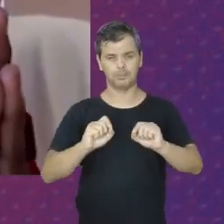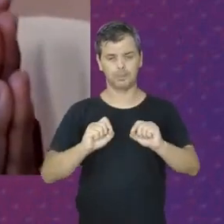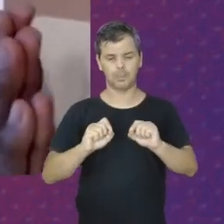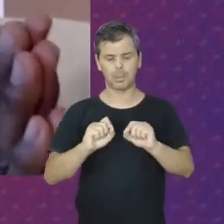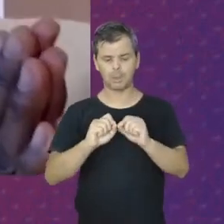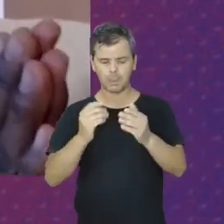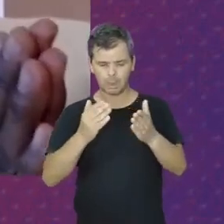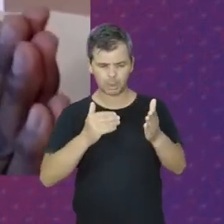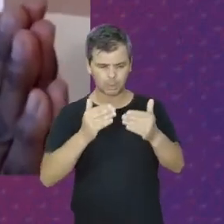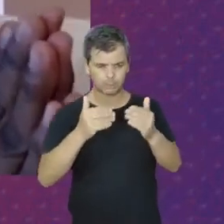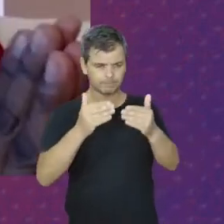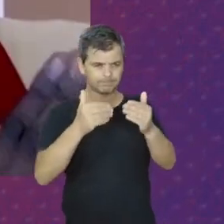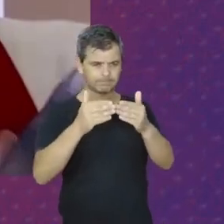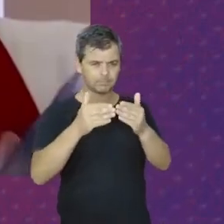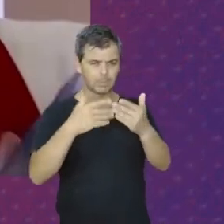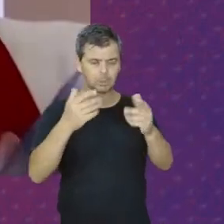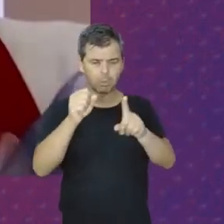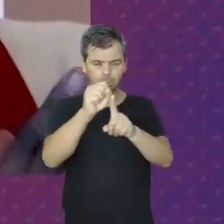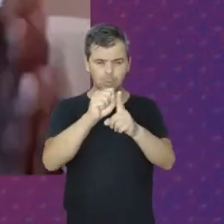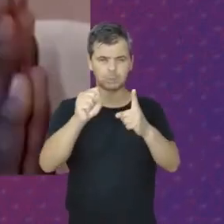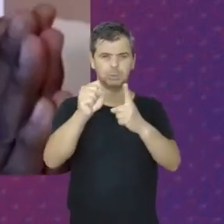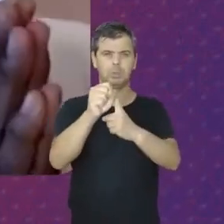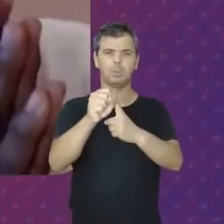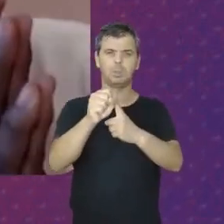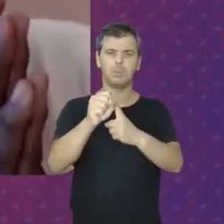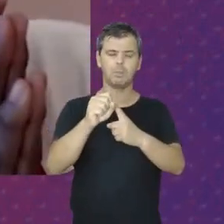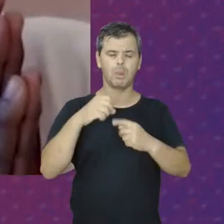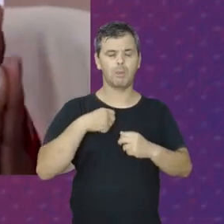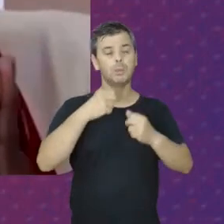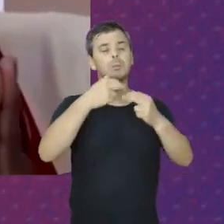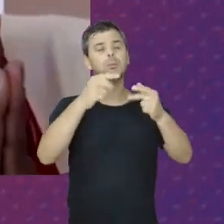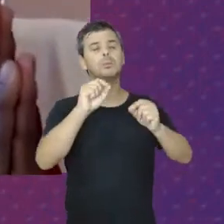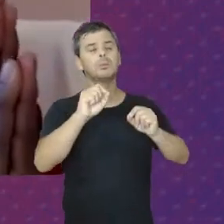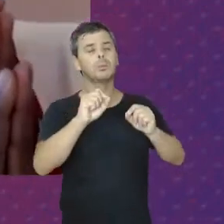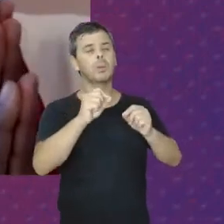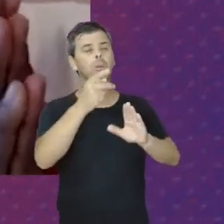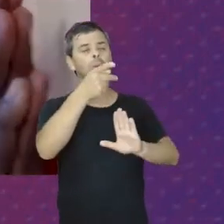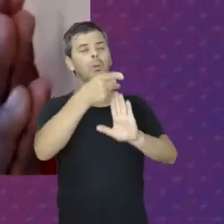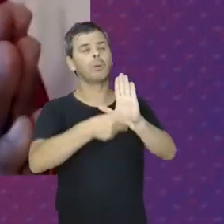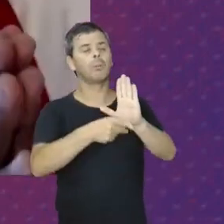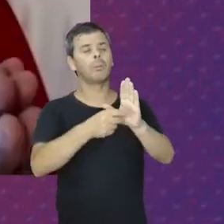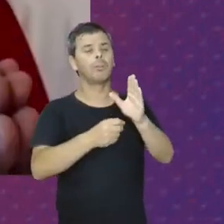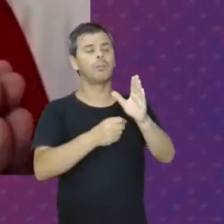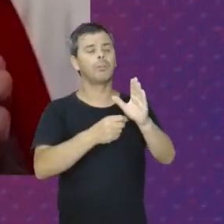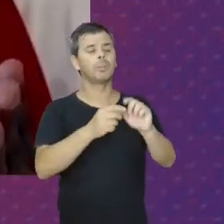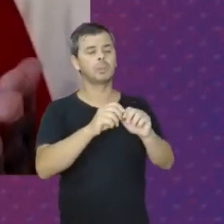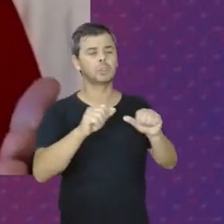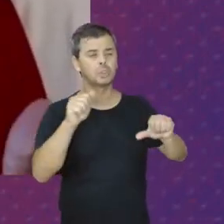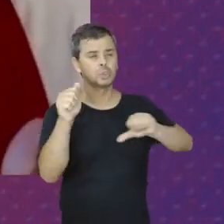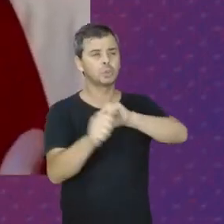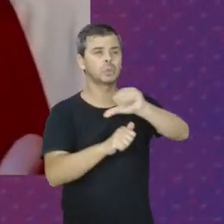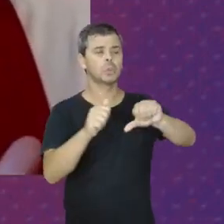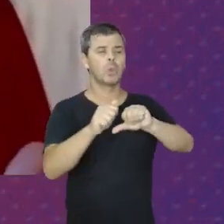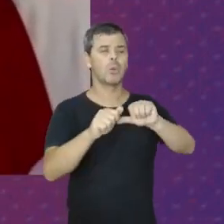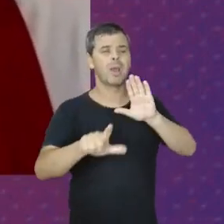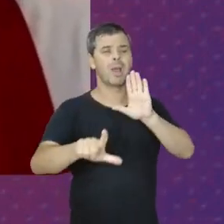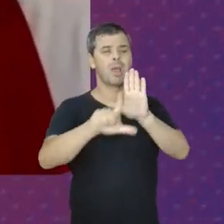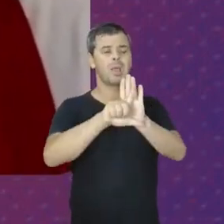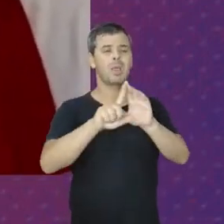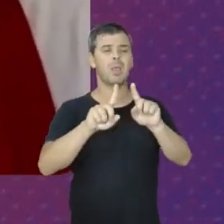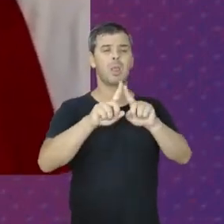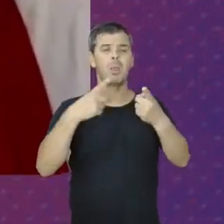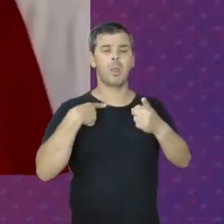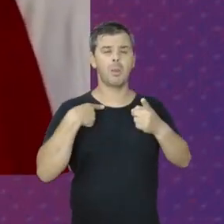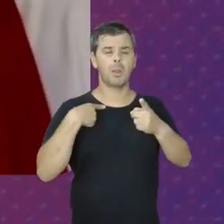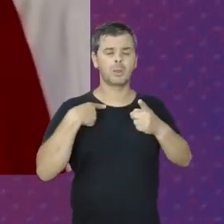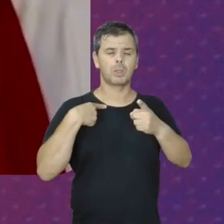para conversar com a sociedade. Eu vou dizer que é um projeto que modificou a legislação e que